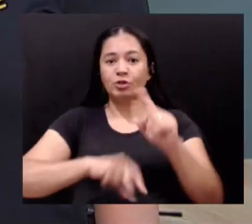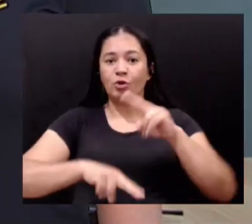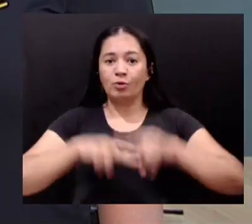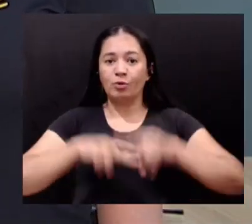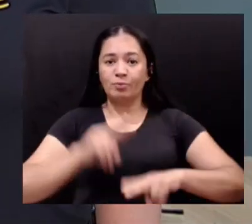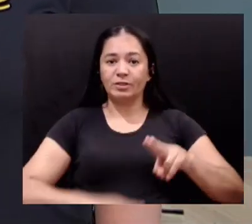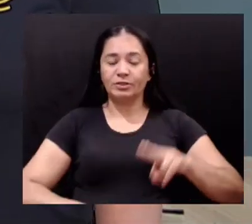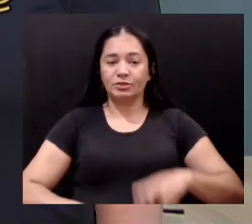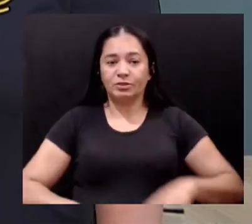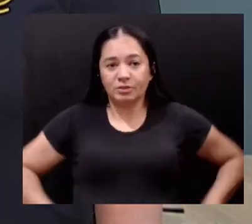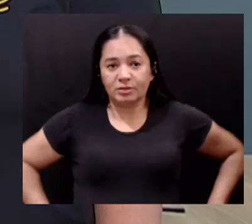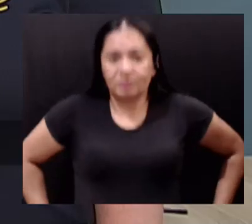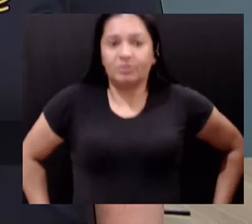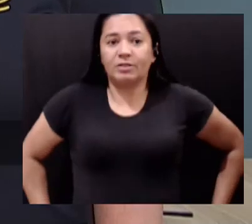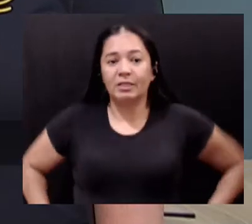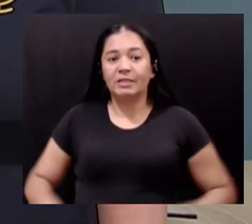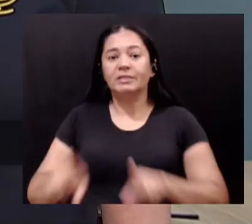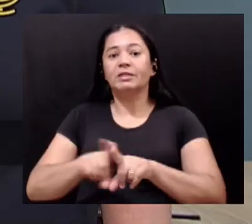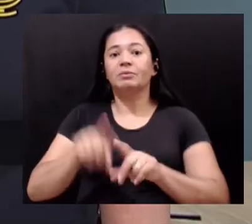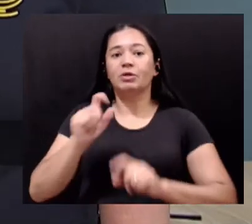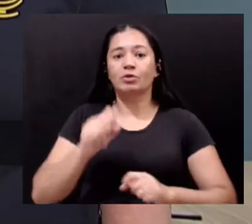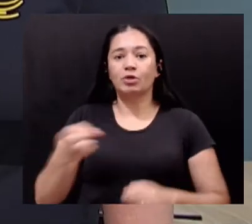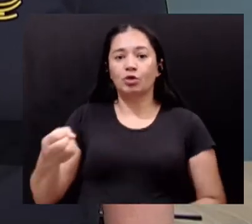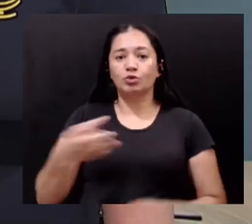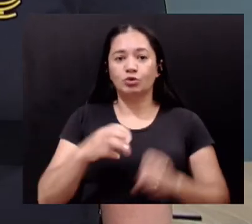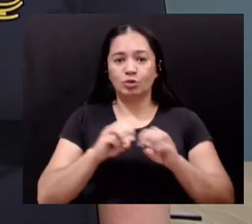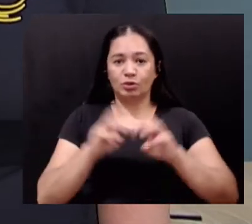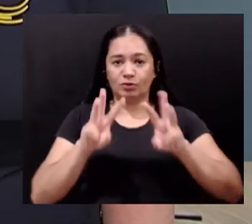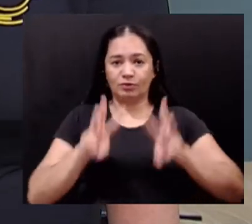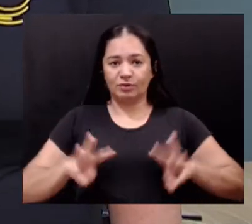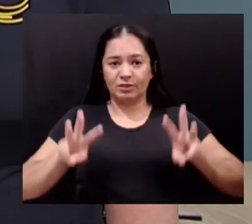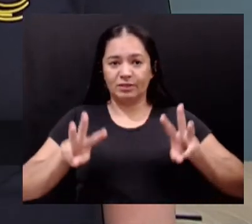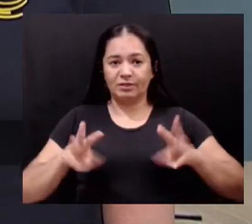embaixo também o novo site.